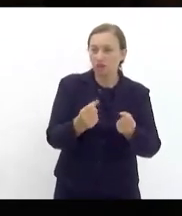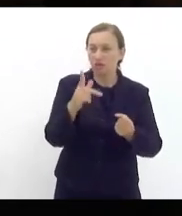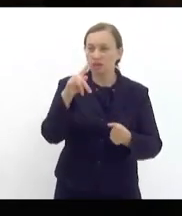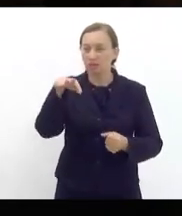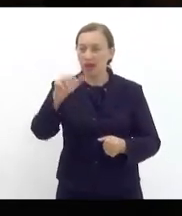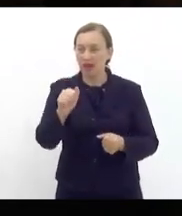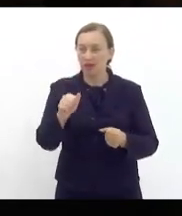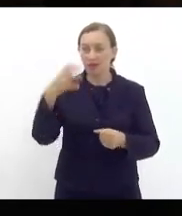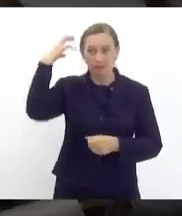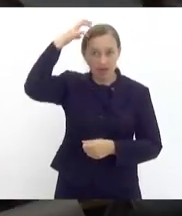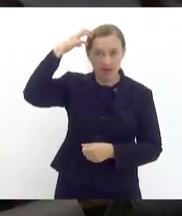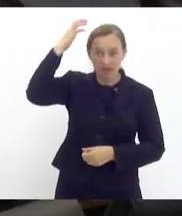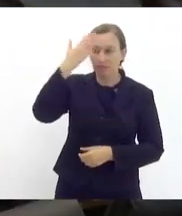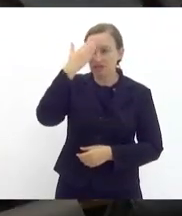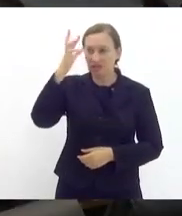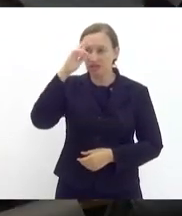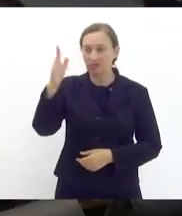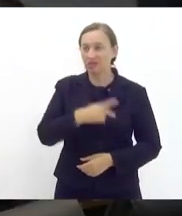muito obrigada presidente